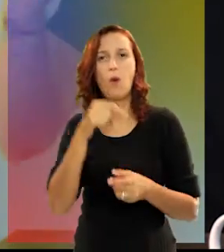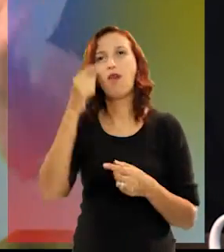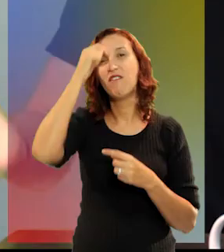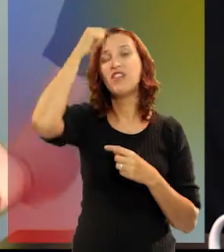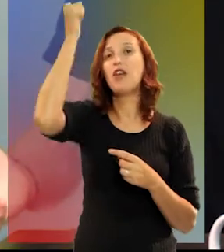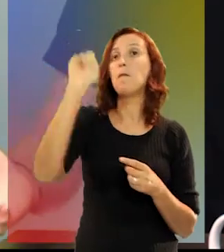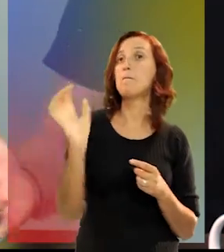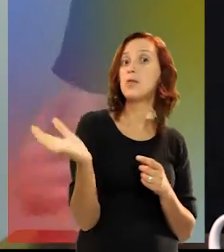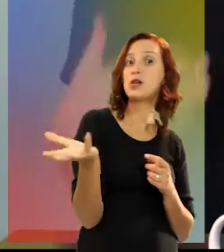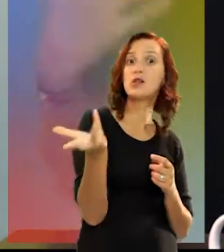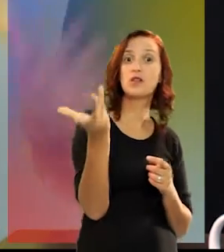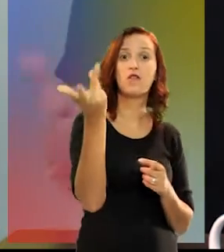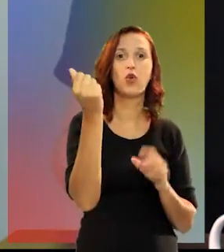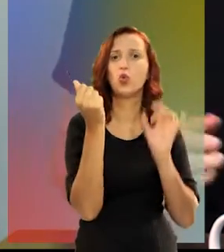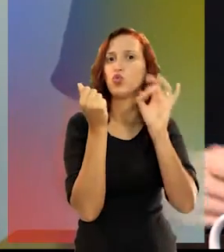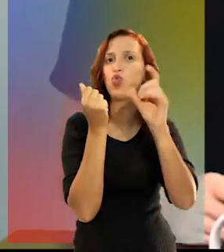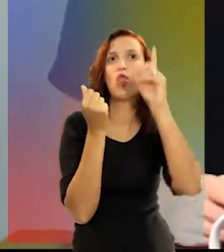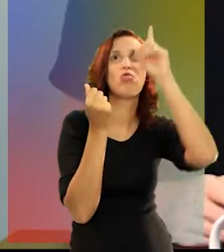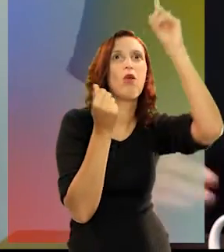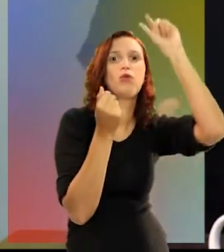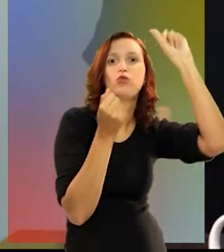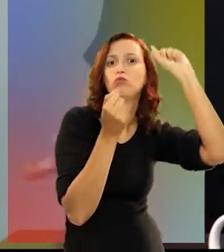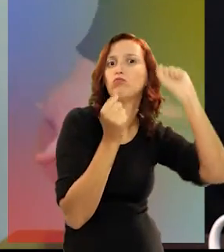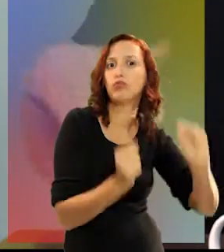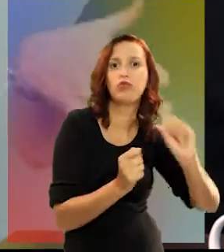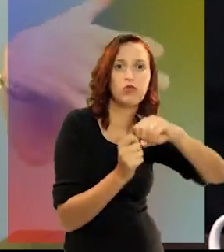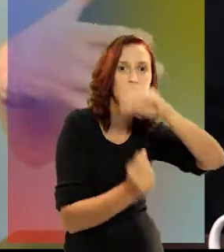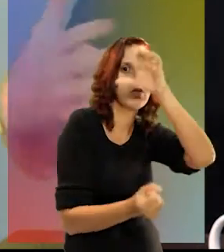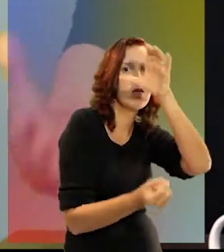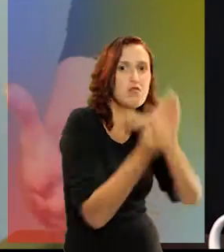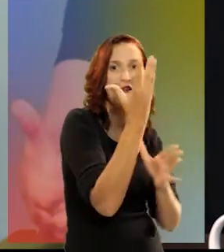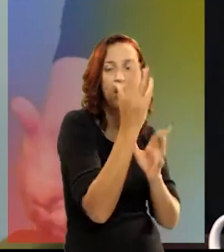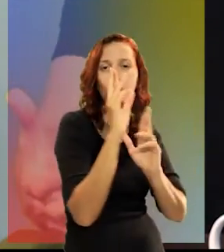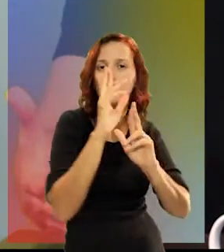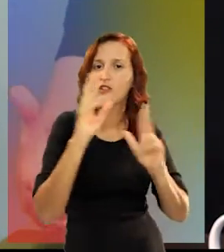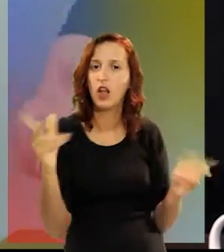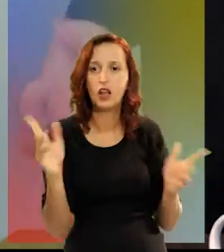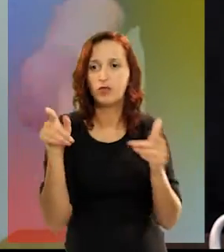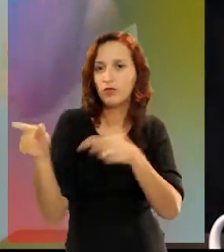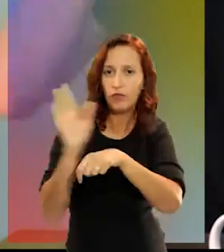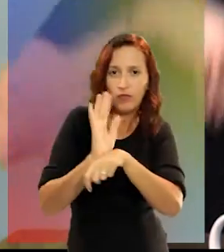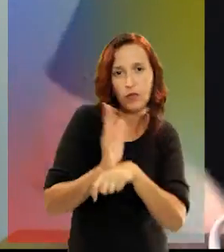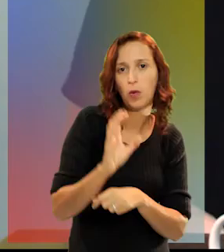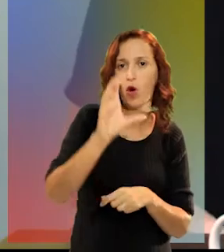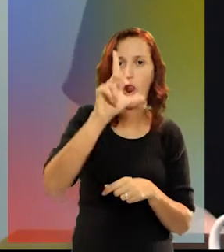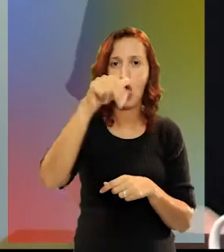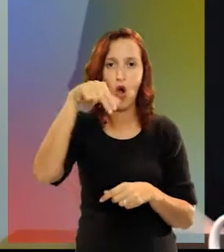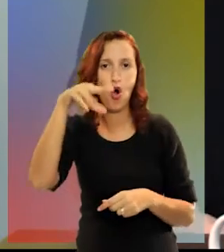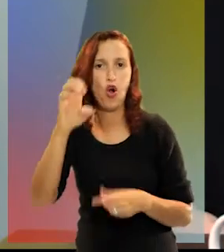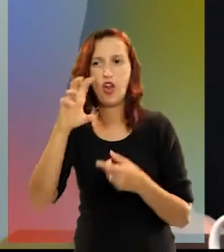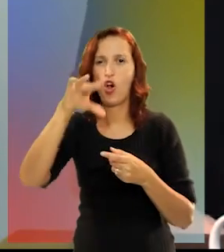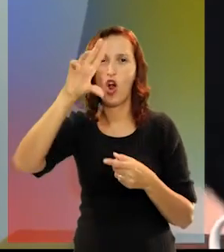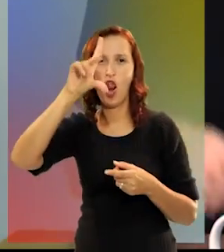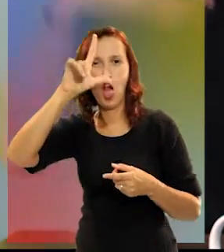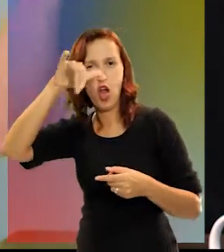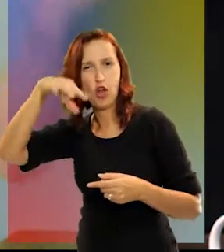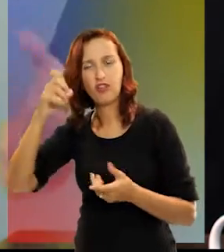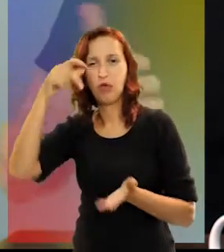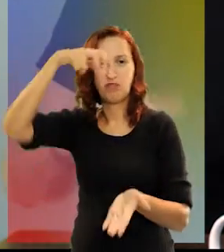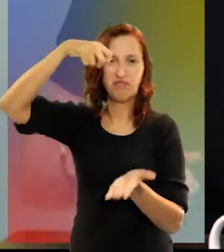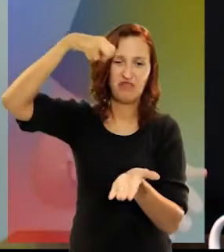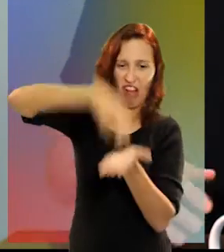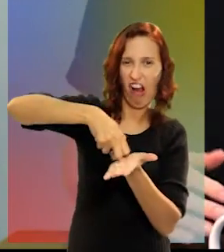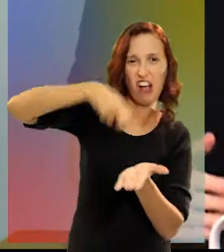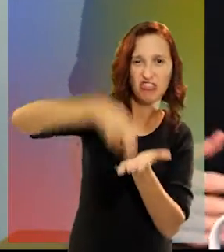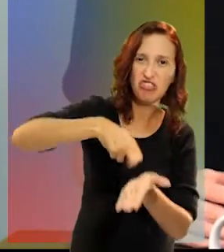seja maravilhosa, porque só Deus pode fazer. E aí a gente cria um replicante e aí isso se volta contra a gente como meio que uma